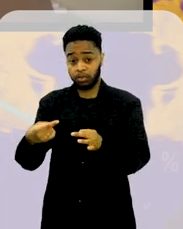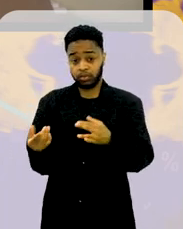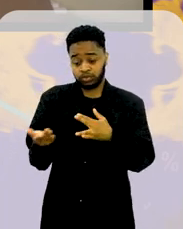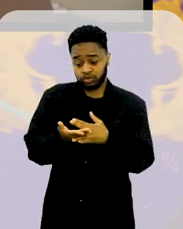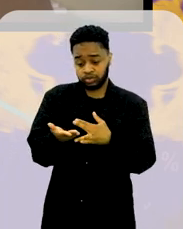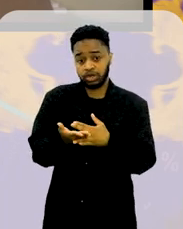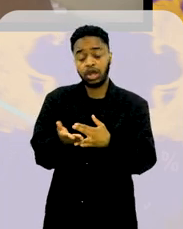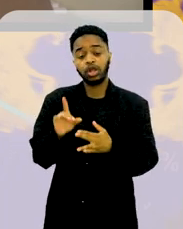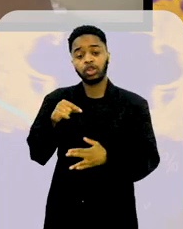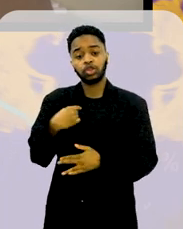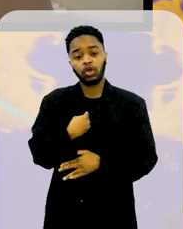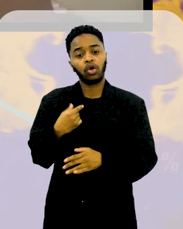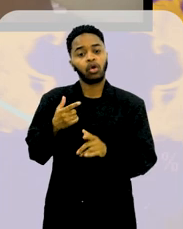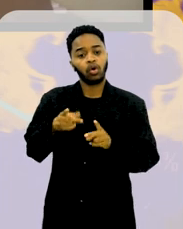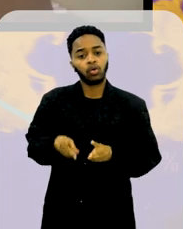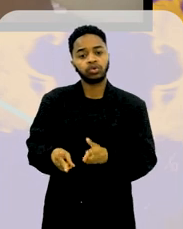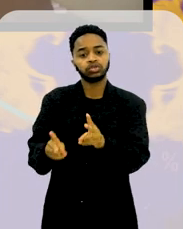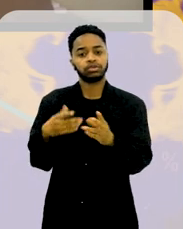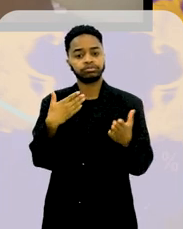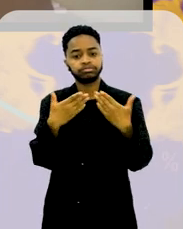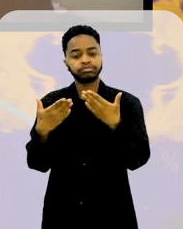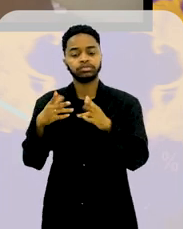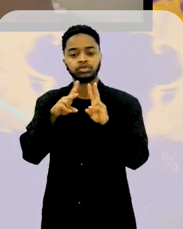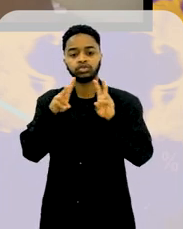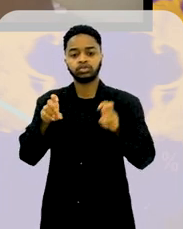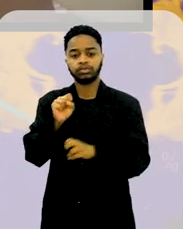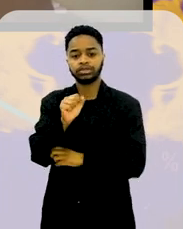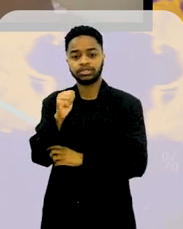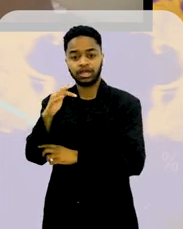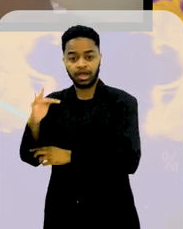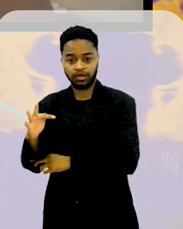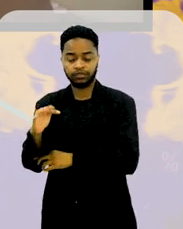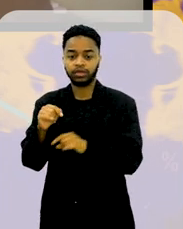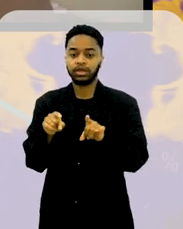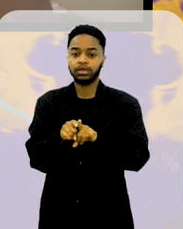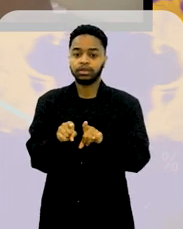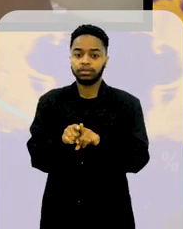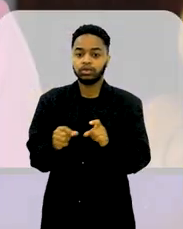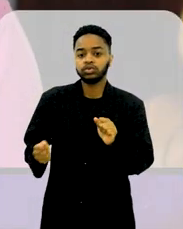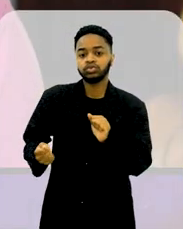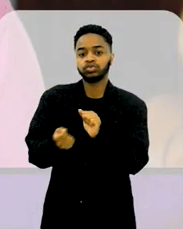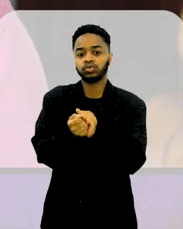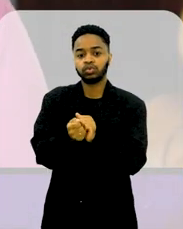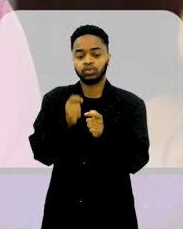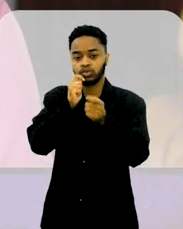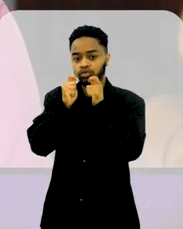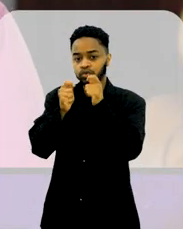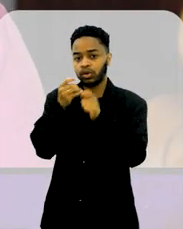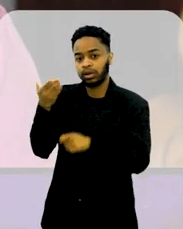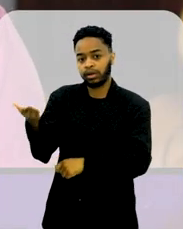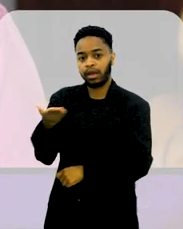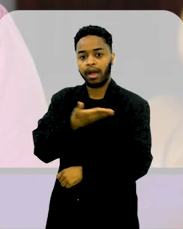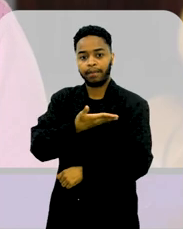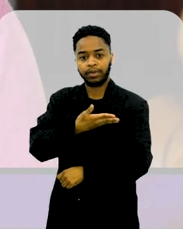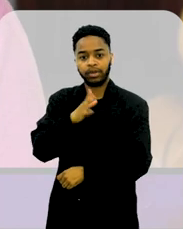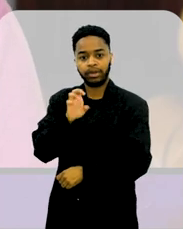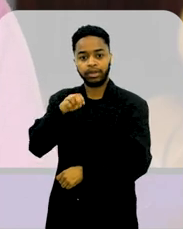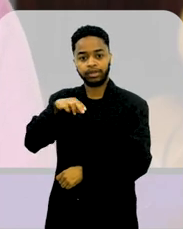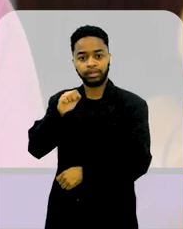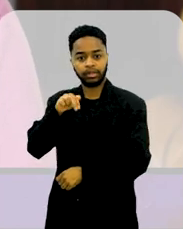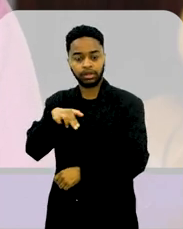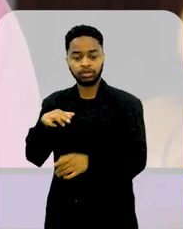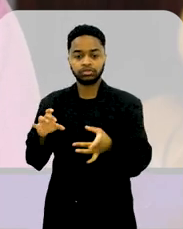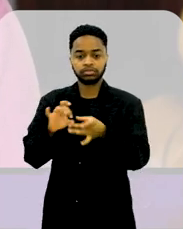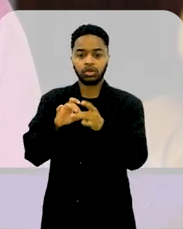próxima parte a gente vai continuar desenvolvendo este assunto da saf da sociedade anônimo do futebol é juntamente com o jornalista e amigo